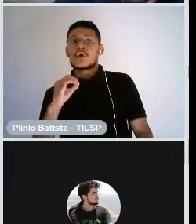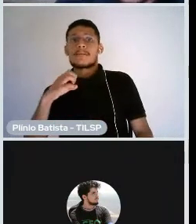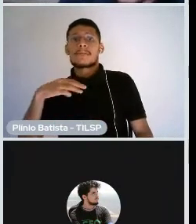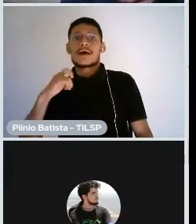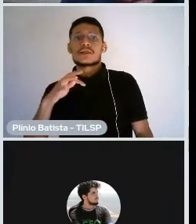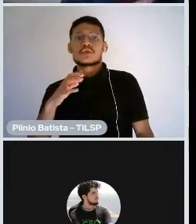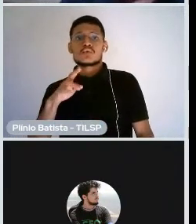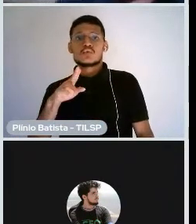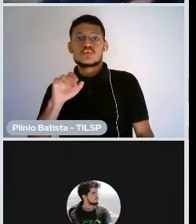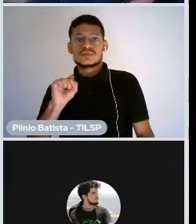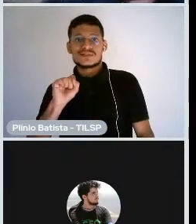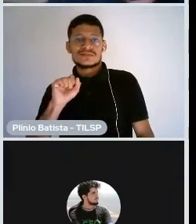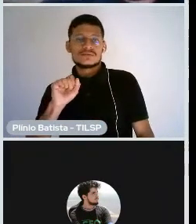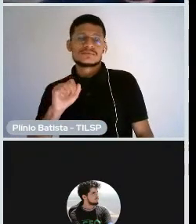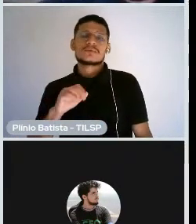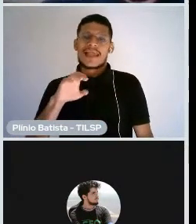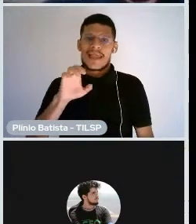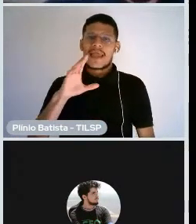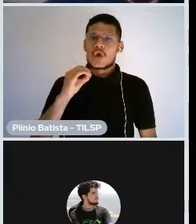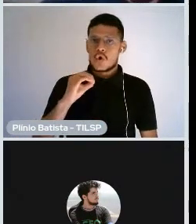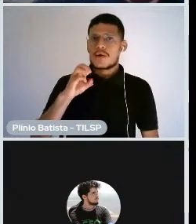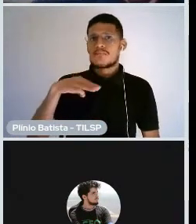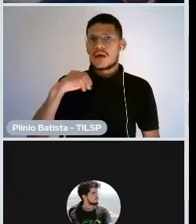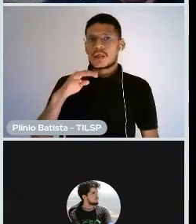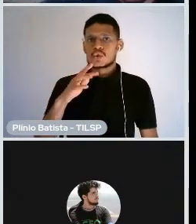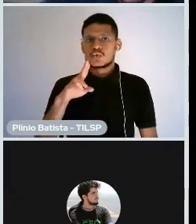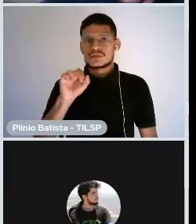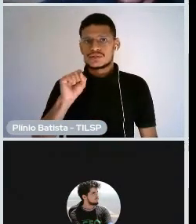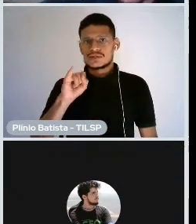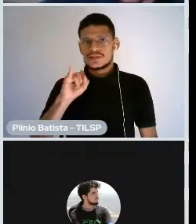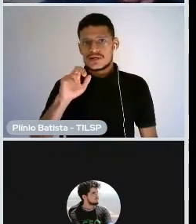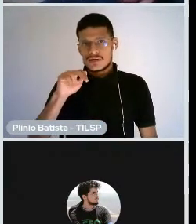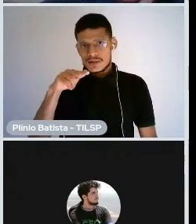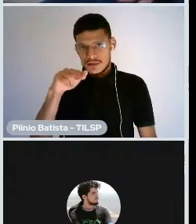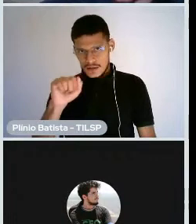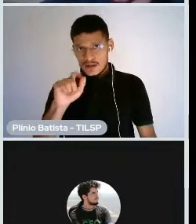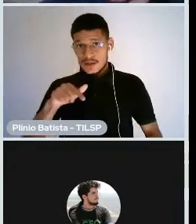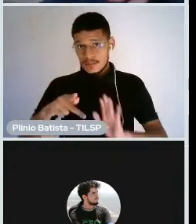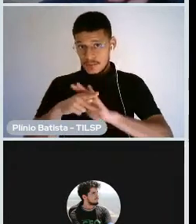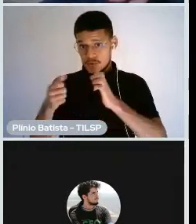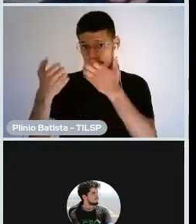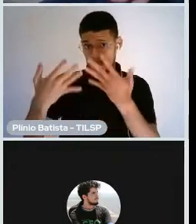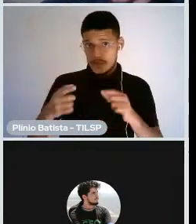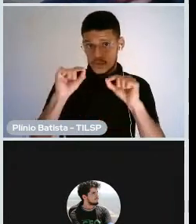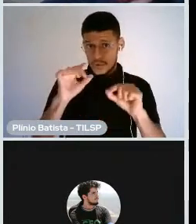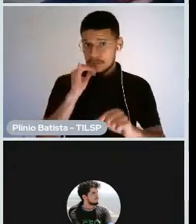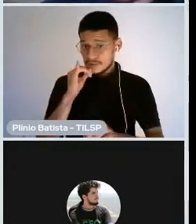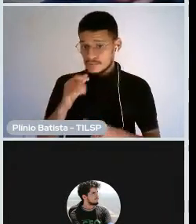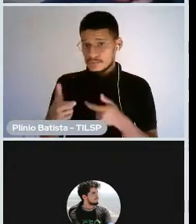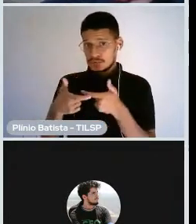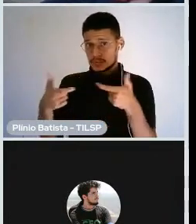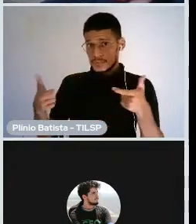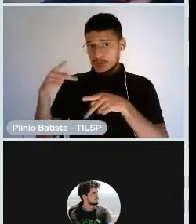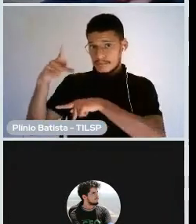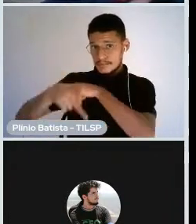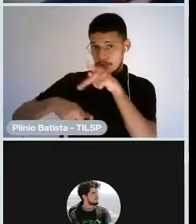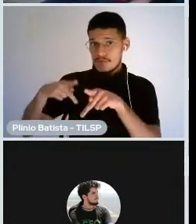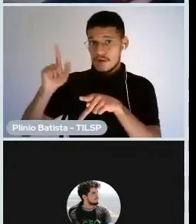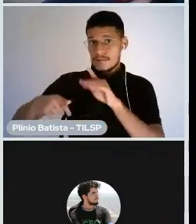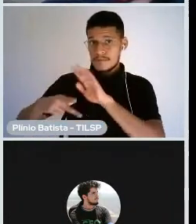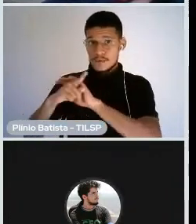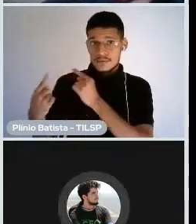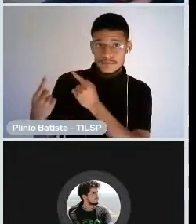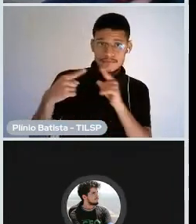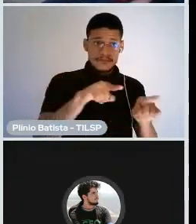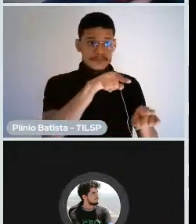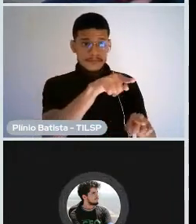Não, ecomalthusiana. Ela fala sobre a questão de que o aumento da população bota em risco a natureza.